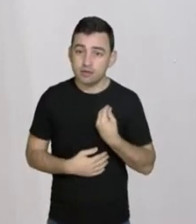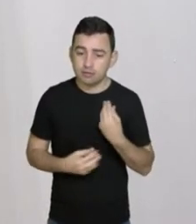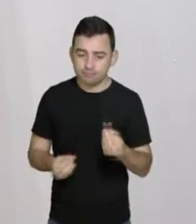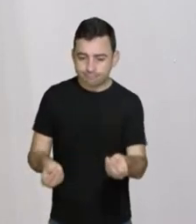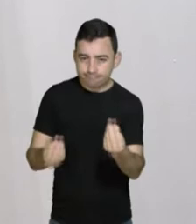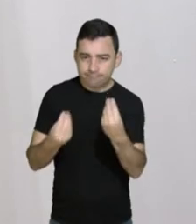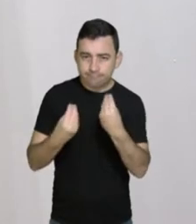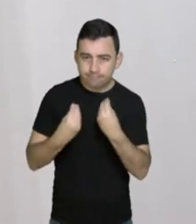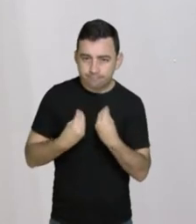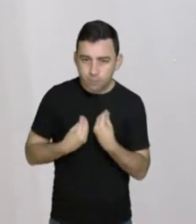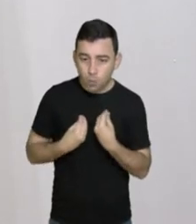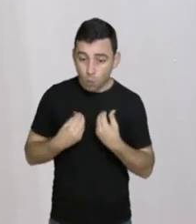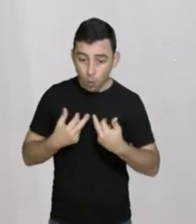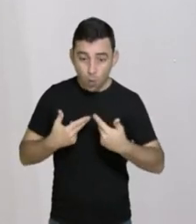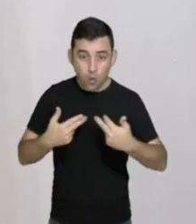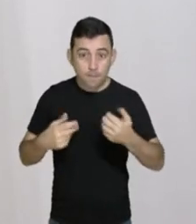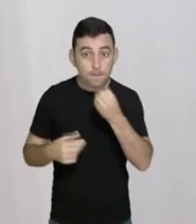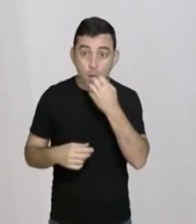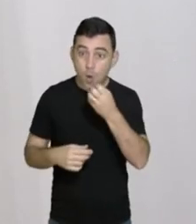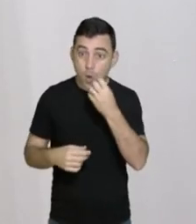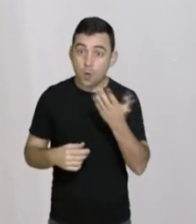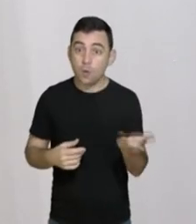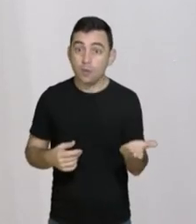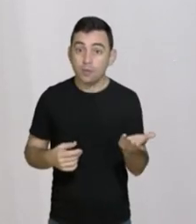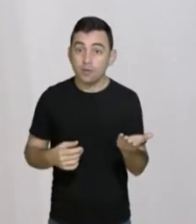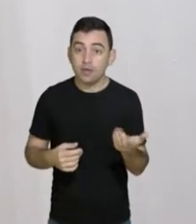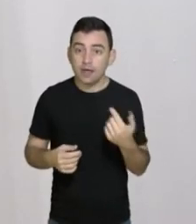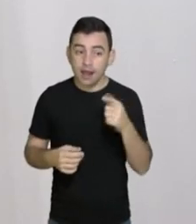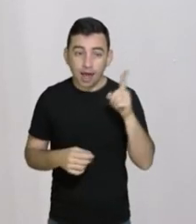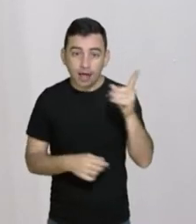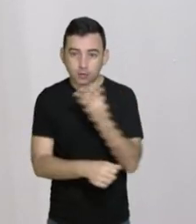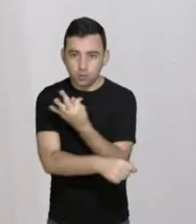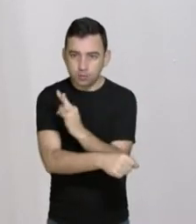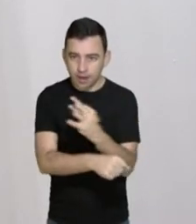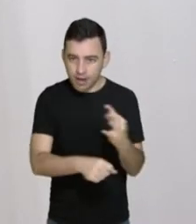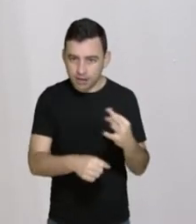concretas. Exerci na minha querida Tubarão